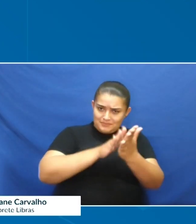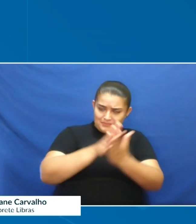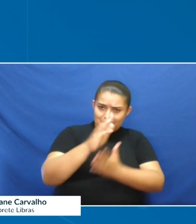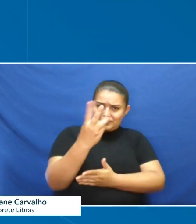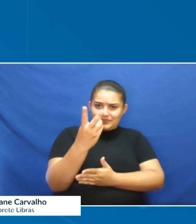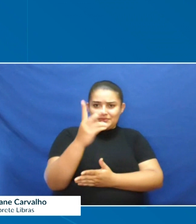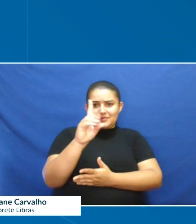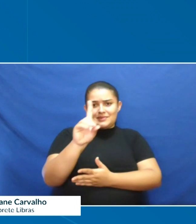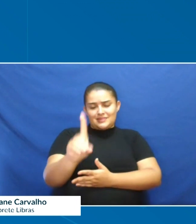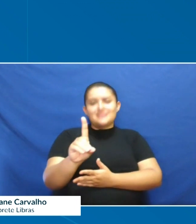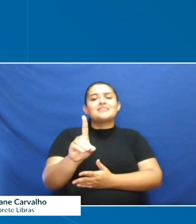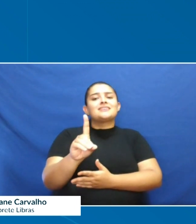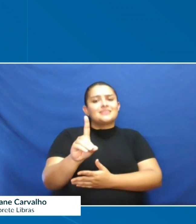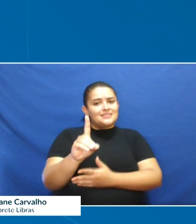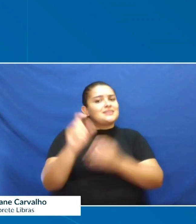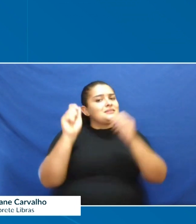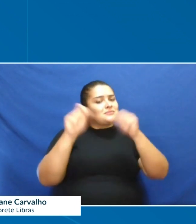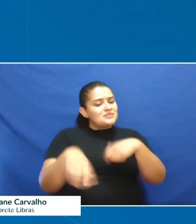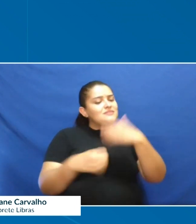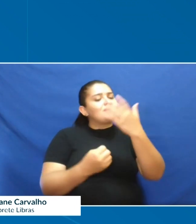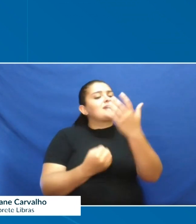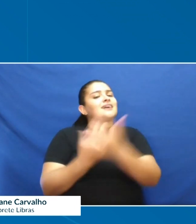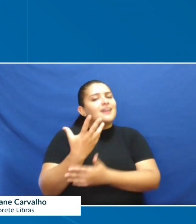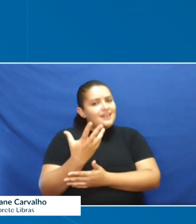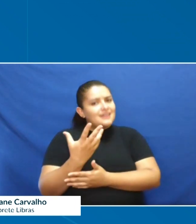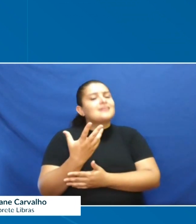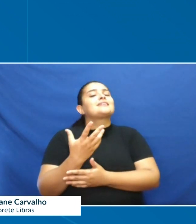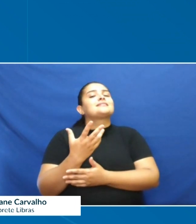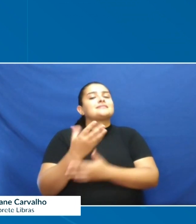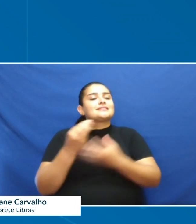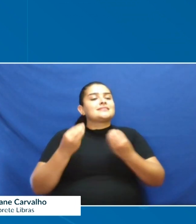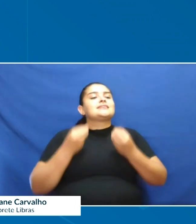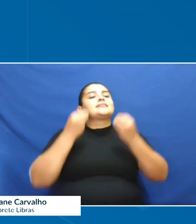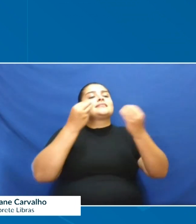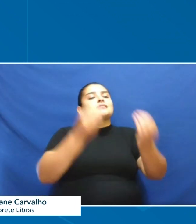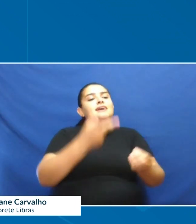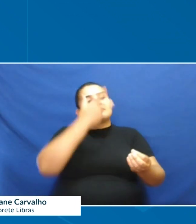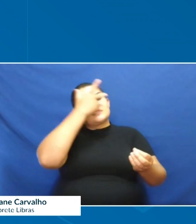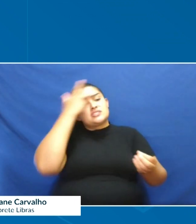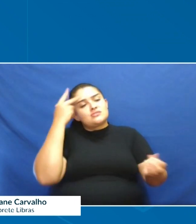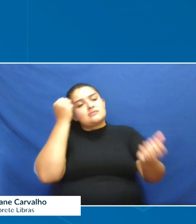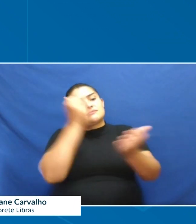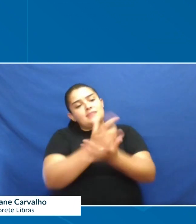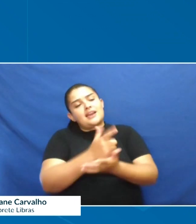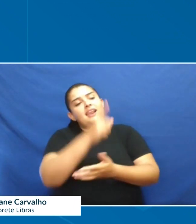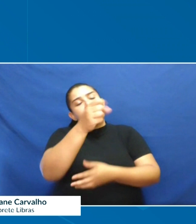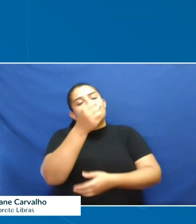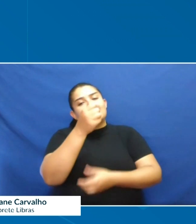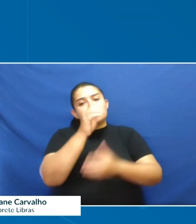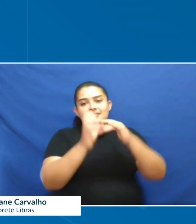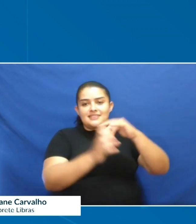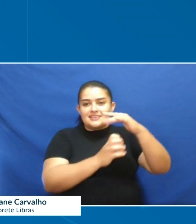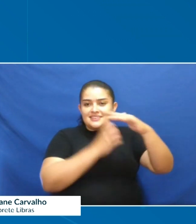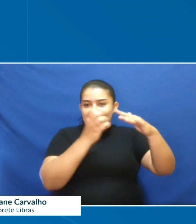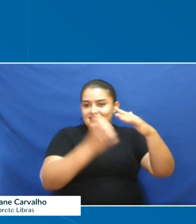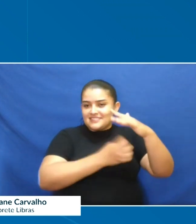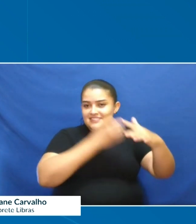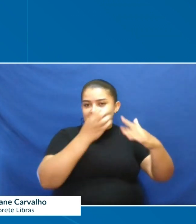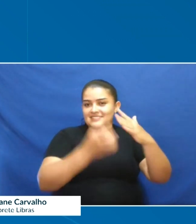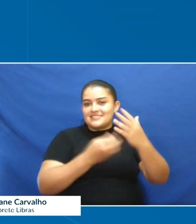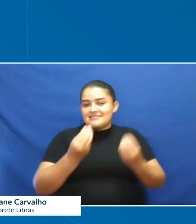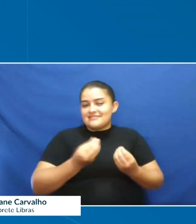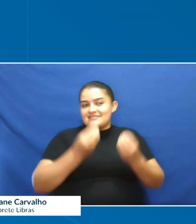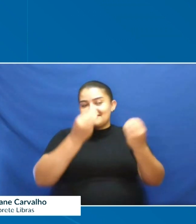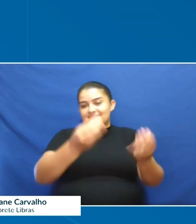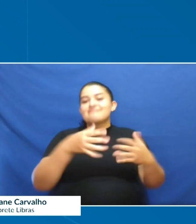tem capacidade de produzir aquela peça e entregar ao cliente, lá na fábrica onde a Ingrid trabalha, entregar a peça.